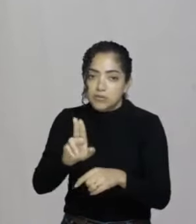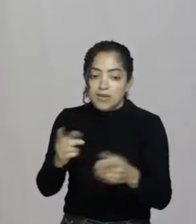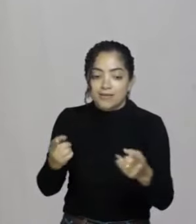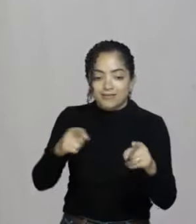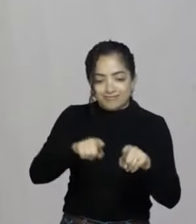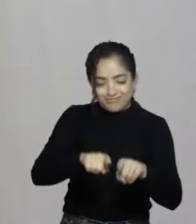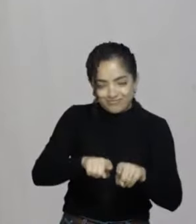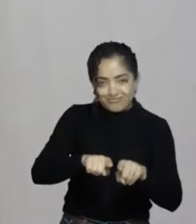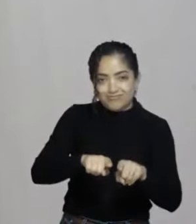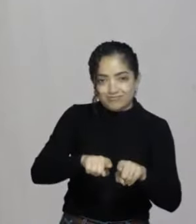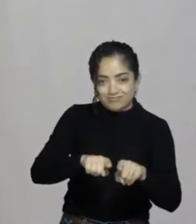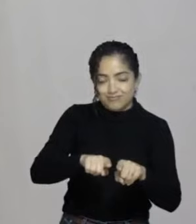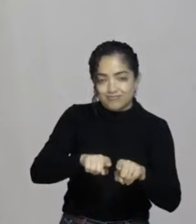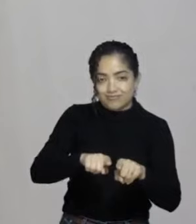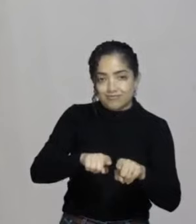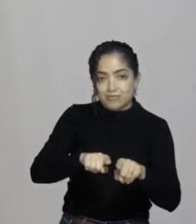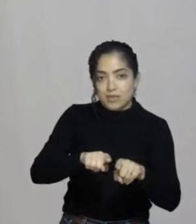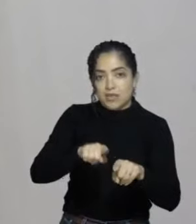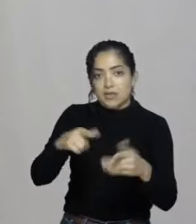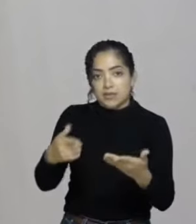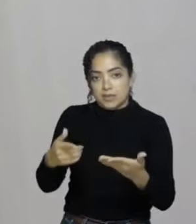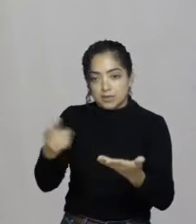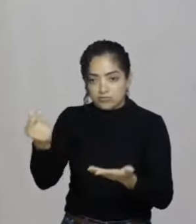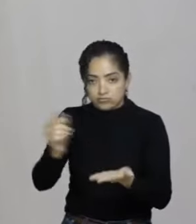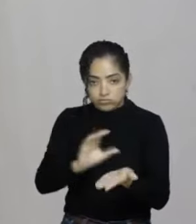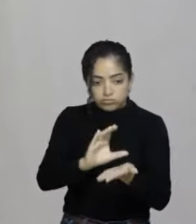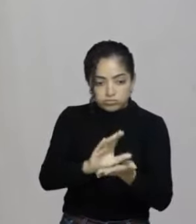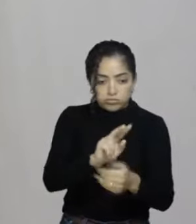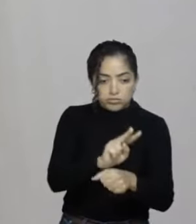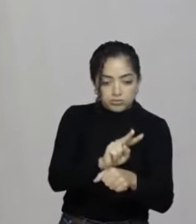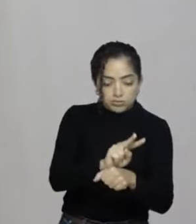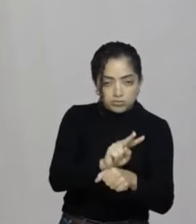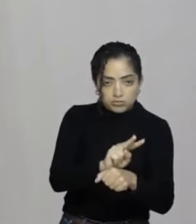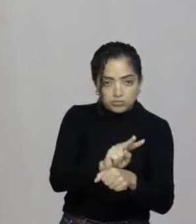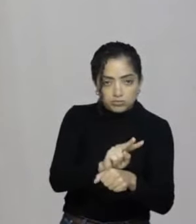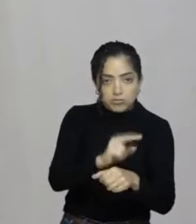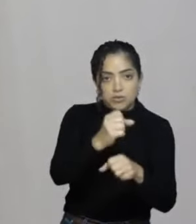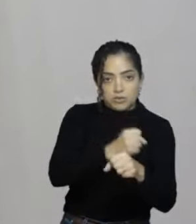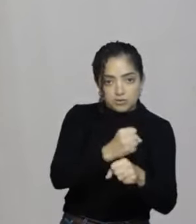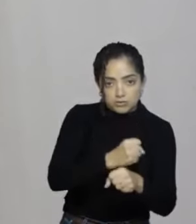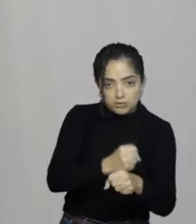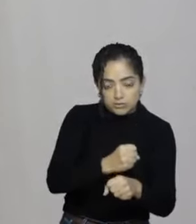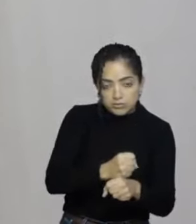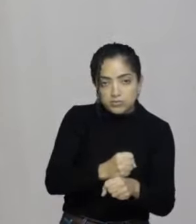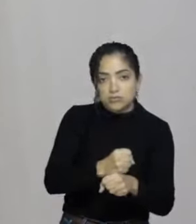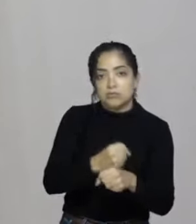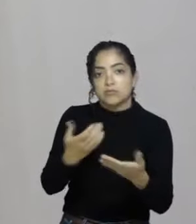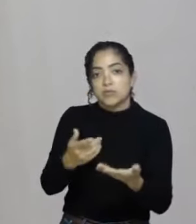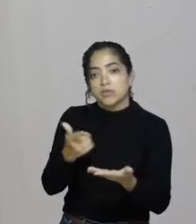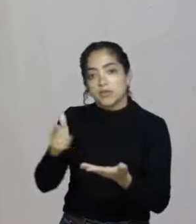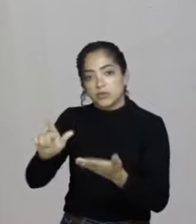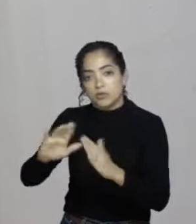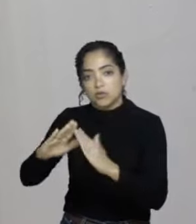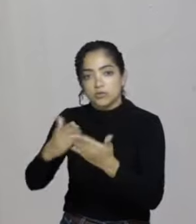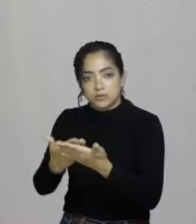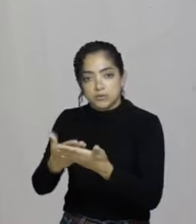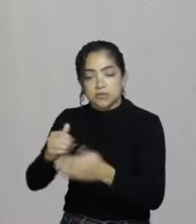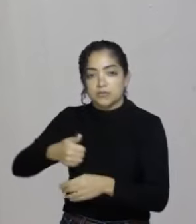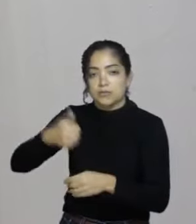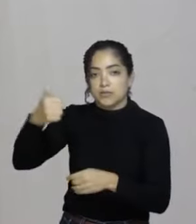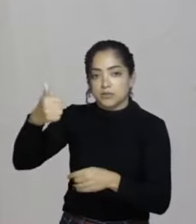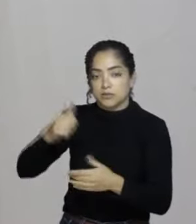e reservando o dinheiro queria ser investido na construção de Nova Escola Municipal e outra melhoria para